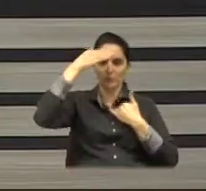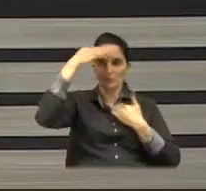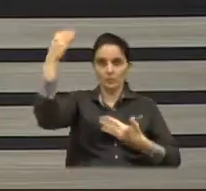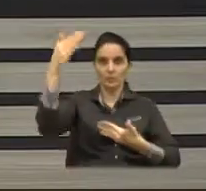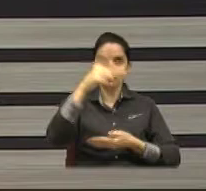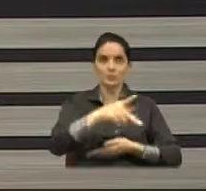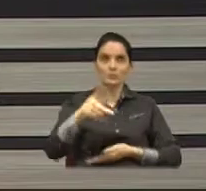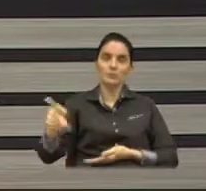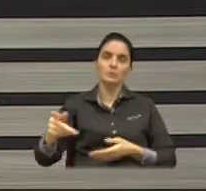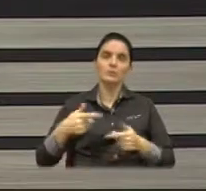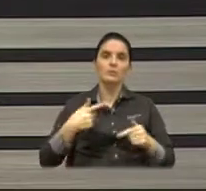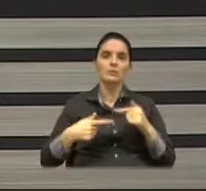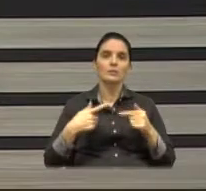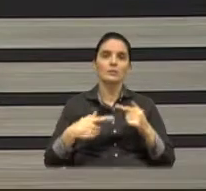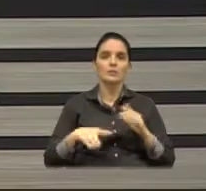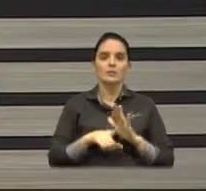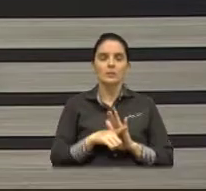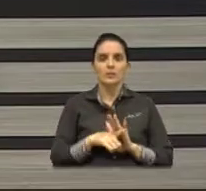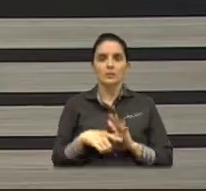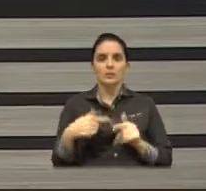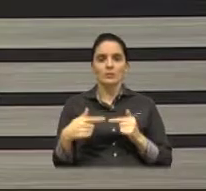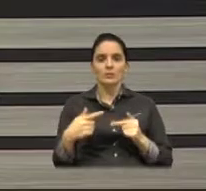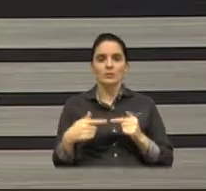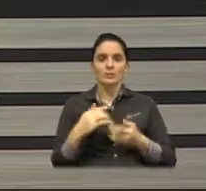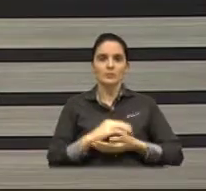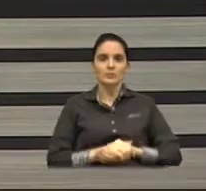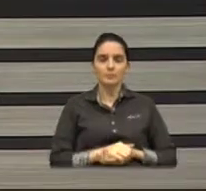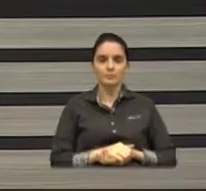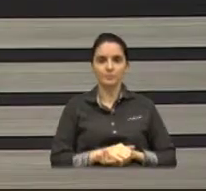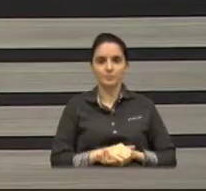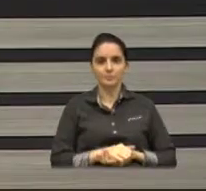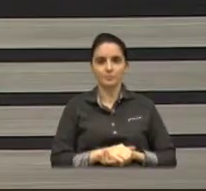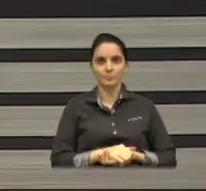O projeto de lei continua em discussão.